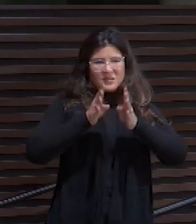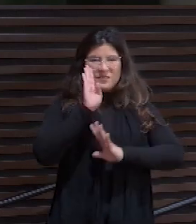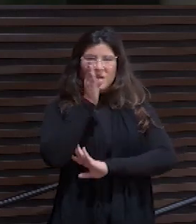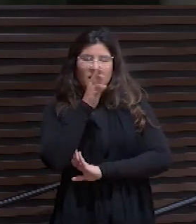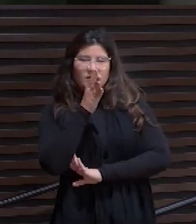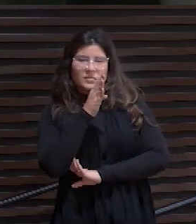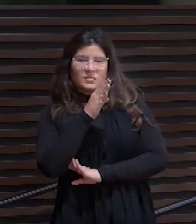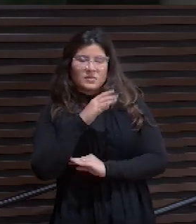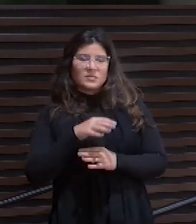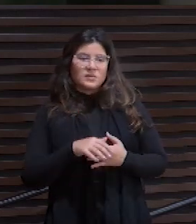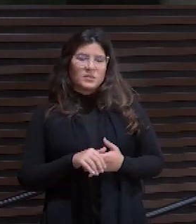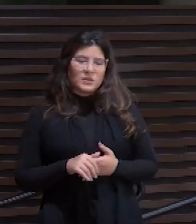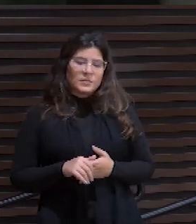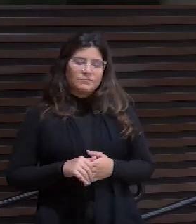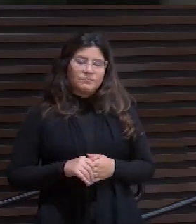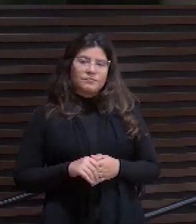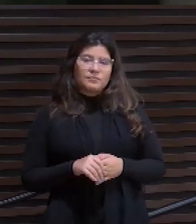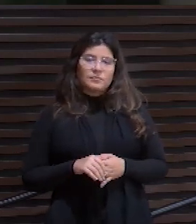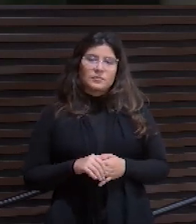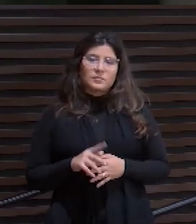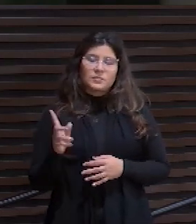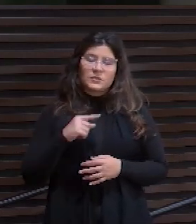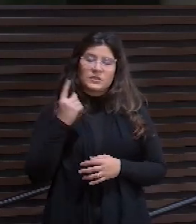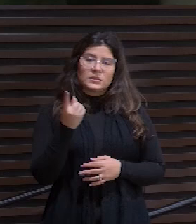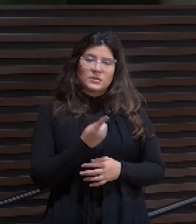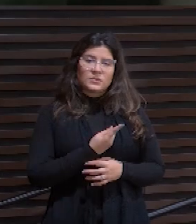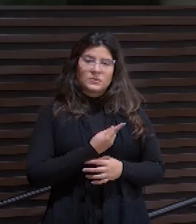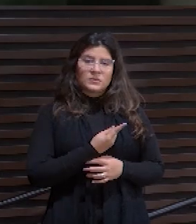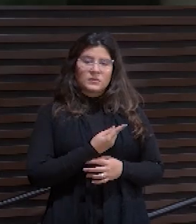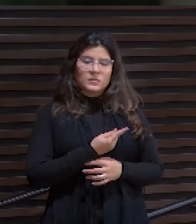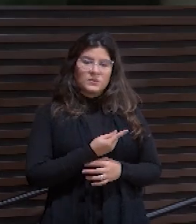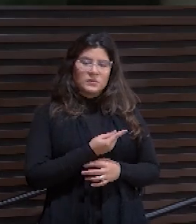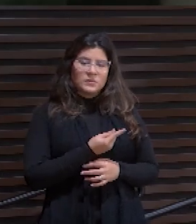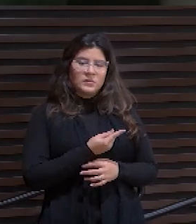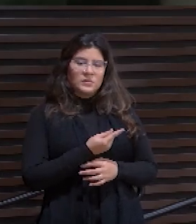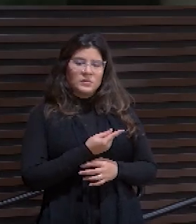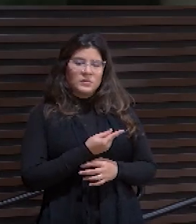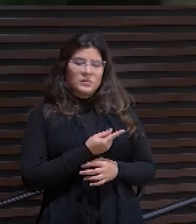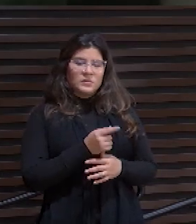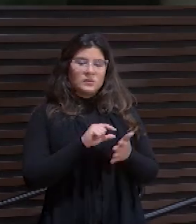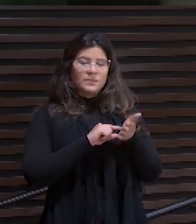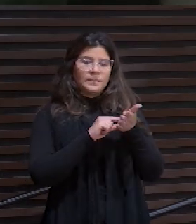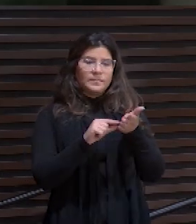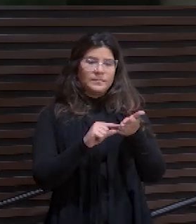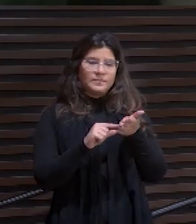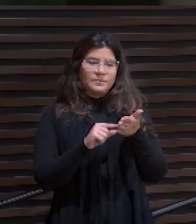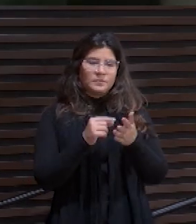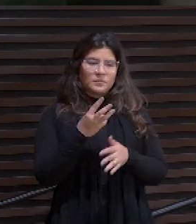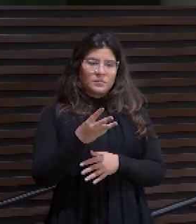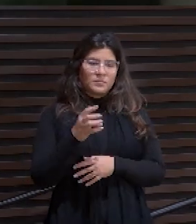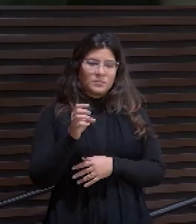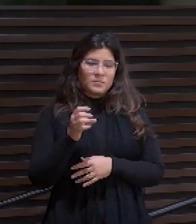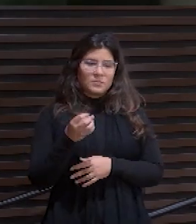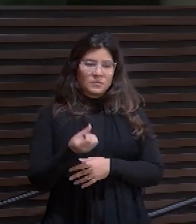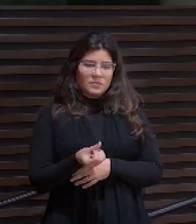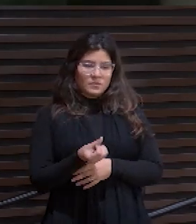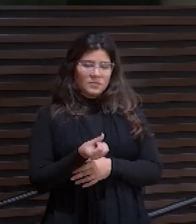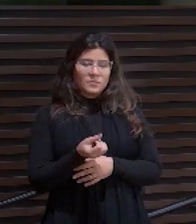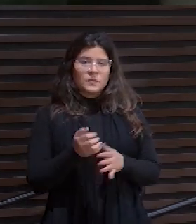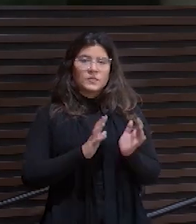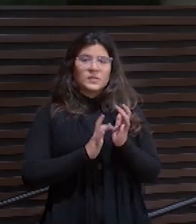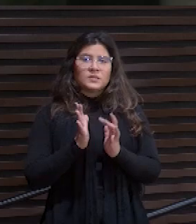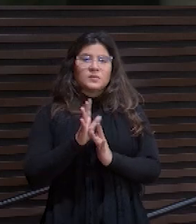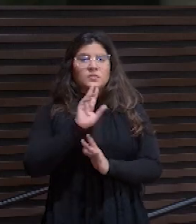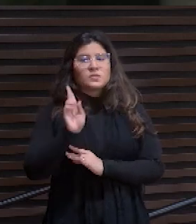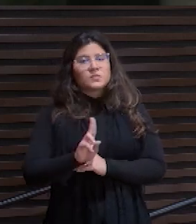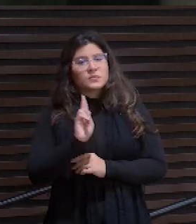com o Evangelho de Deus, nós vamos ali para o versículo 36. Jesus ele usa agora